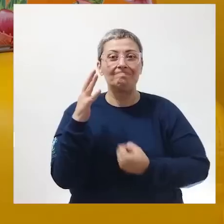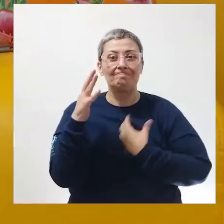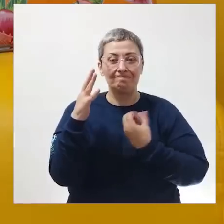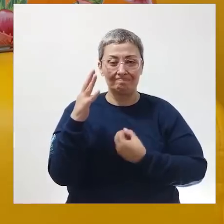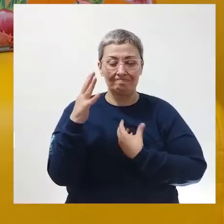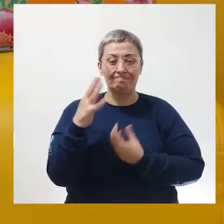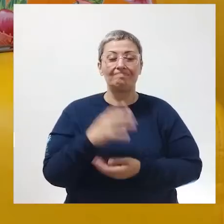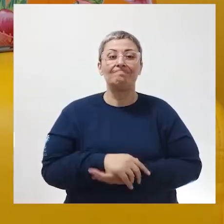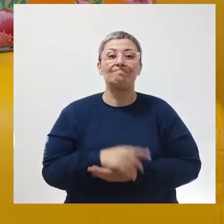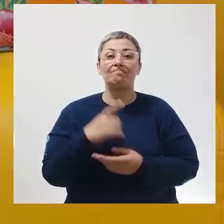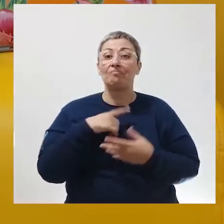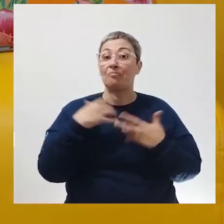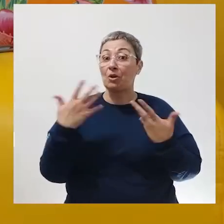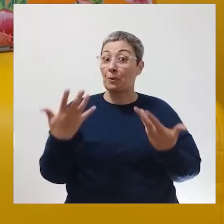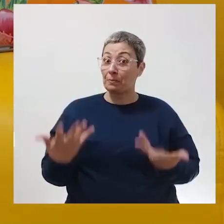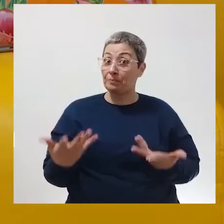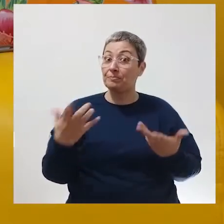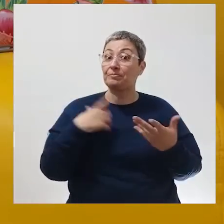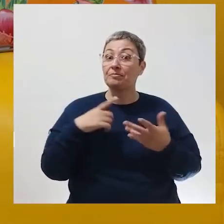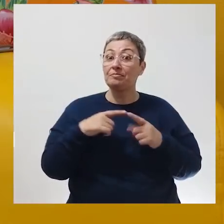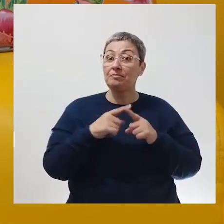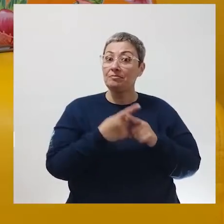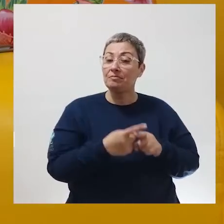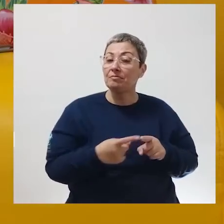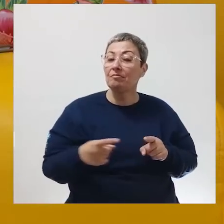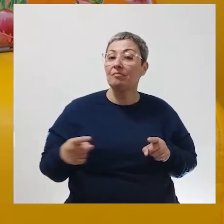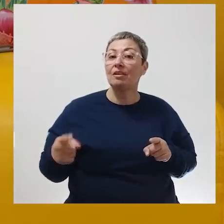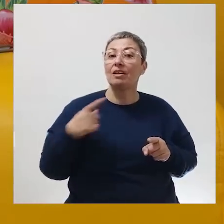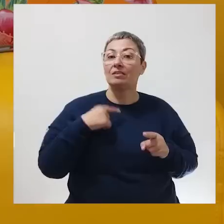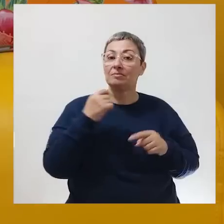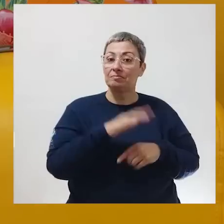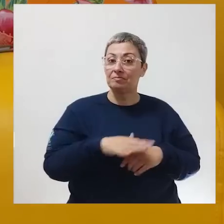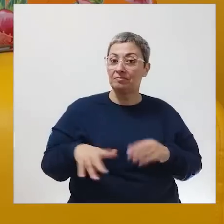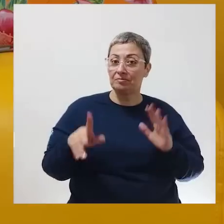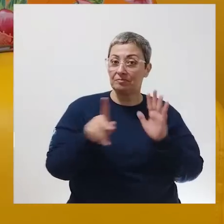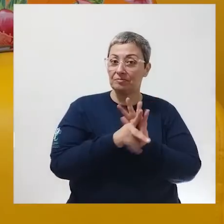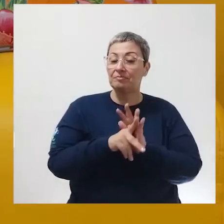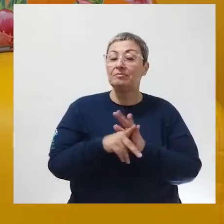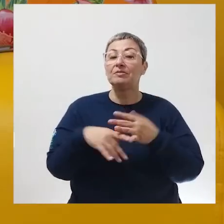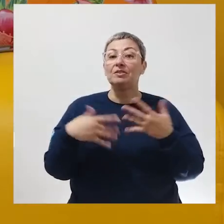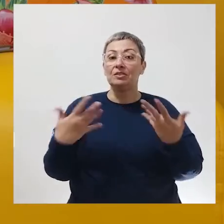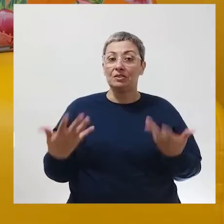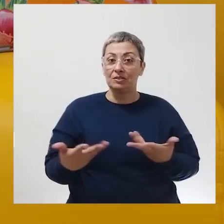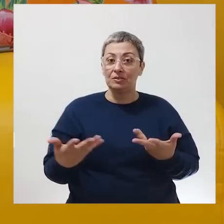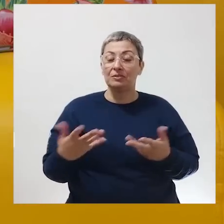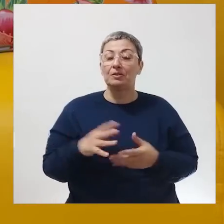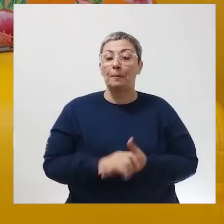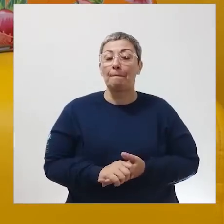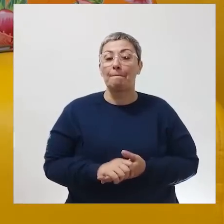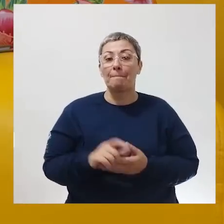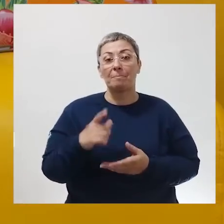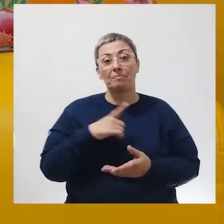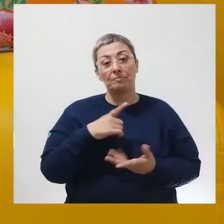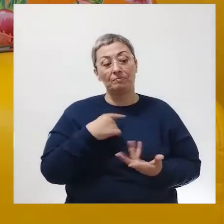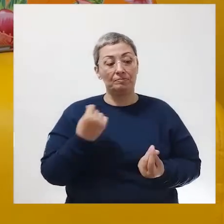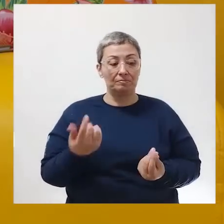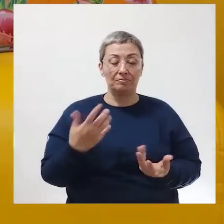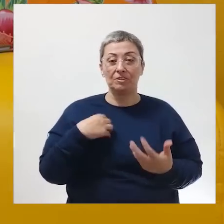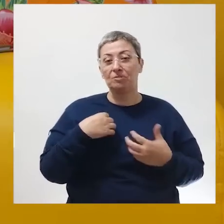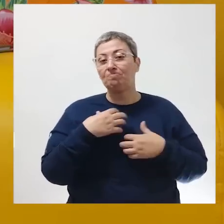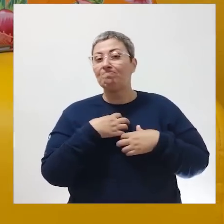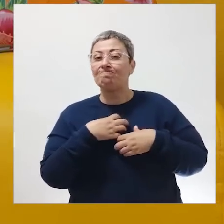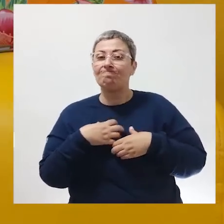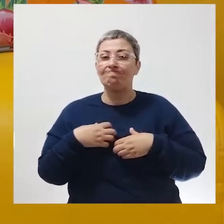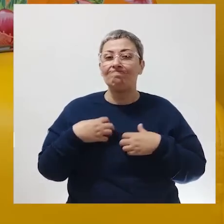de poesia. E já que a gente está na Semana da Criança, e hoje eu